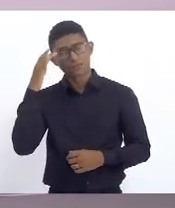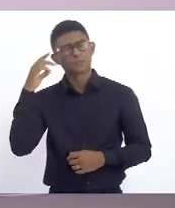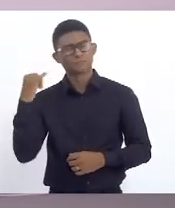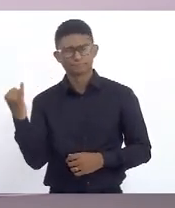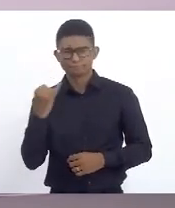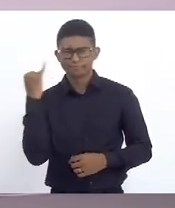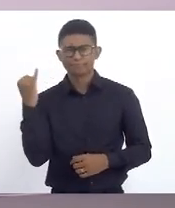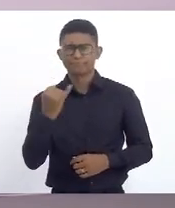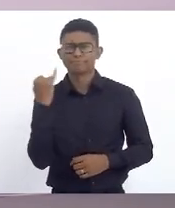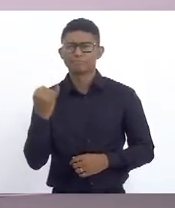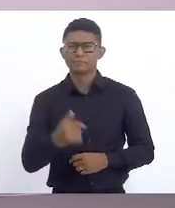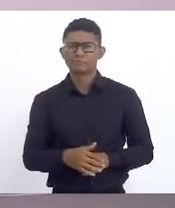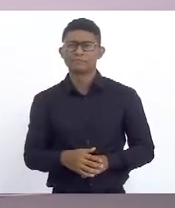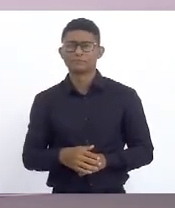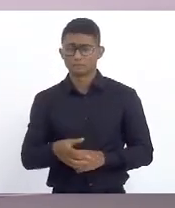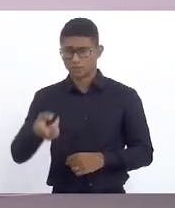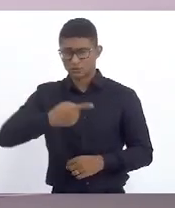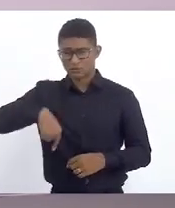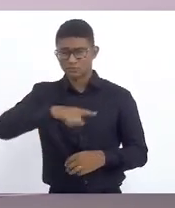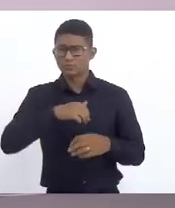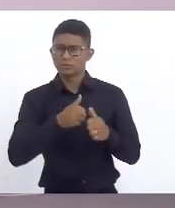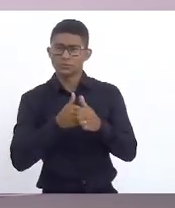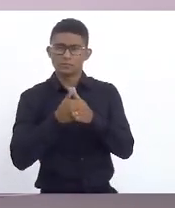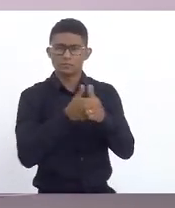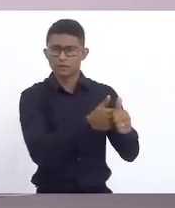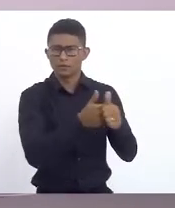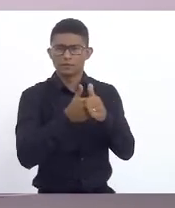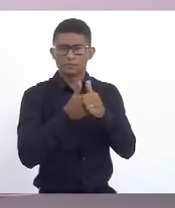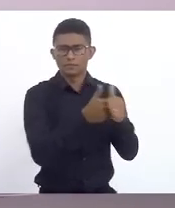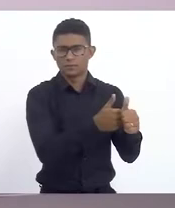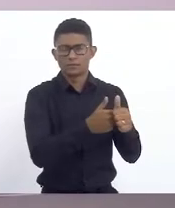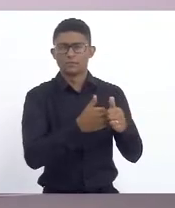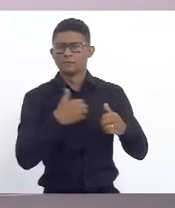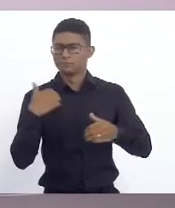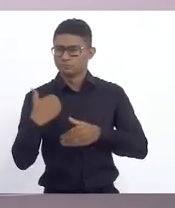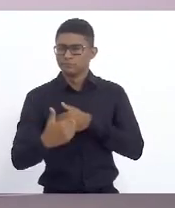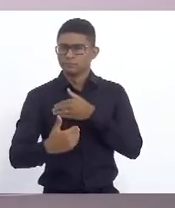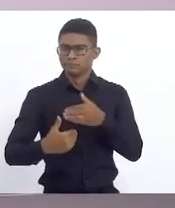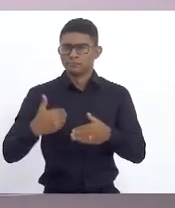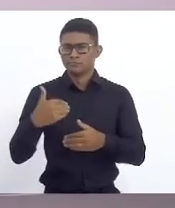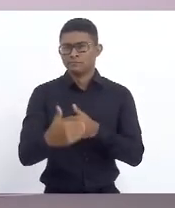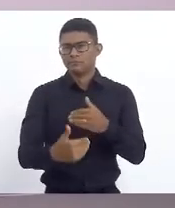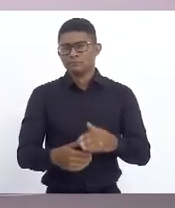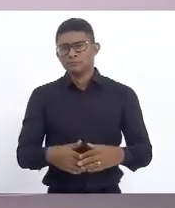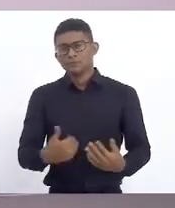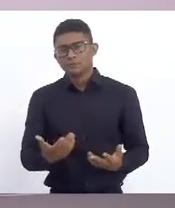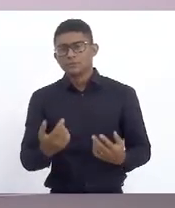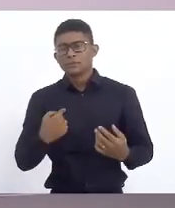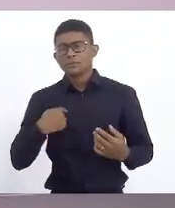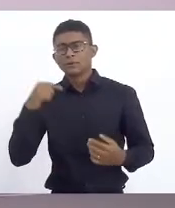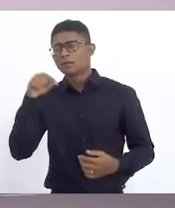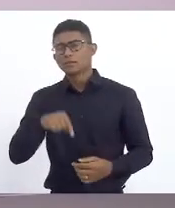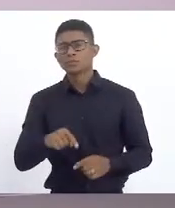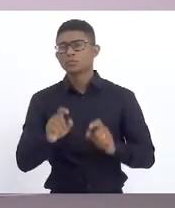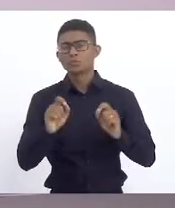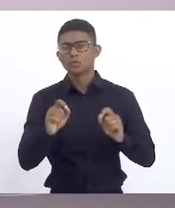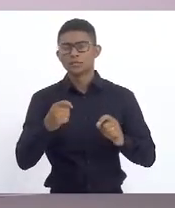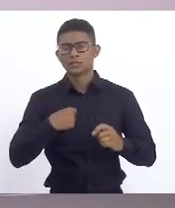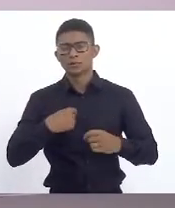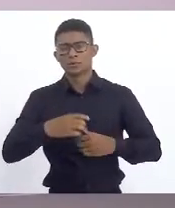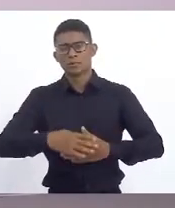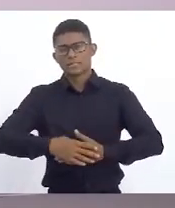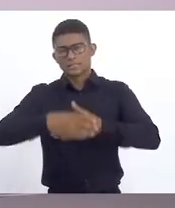Paulo, para a gente acompanhar passo a passo. Então, eu quero aqui saudar a